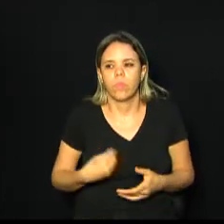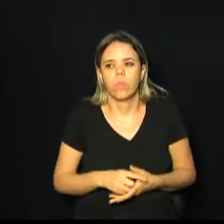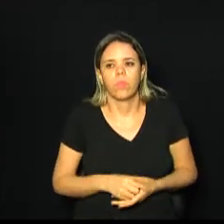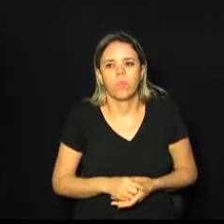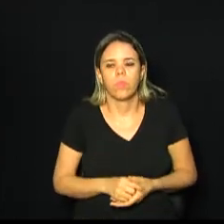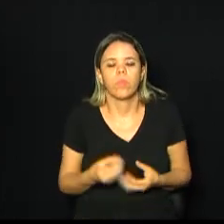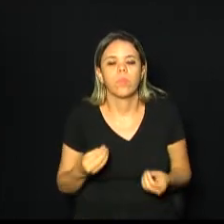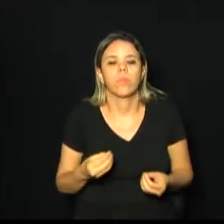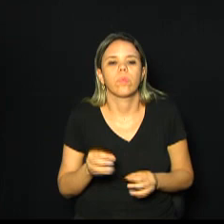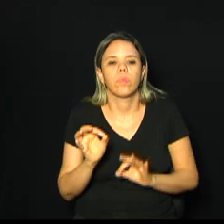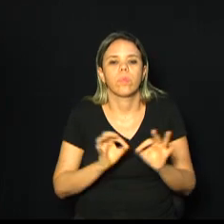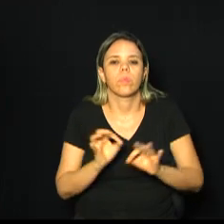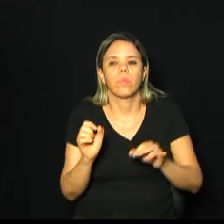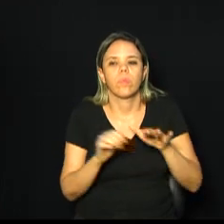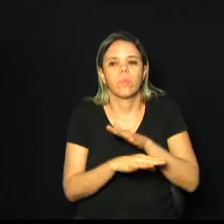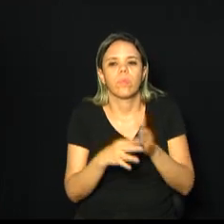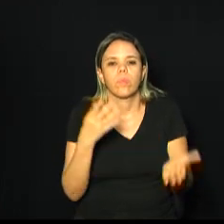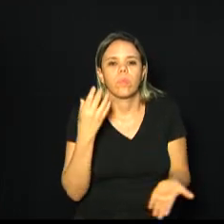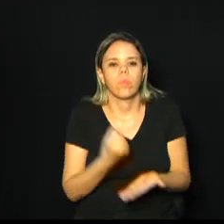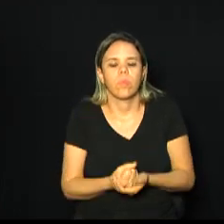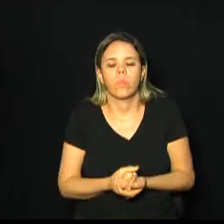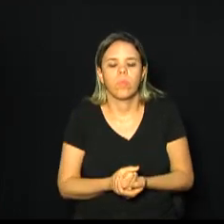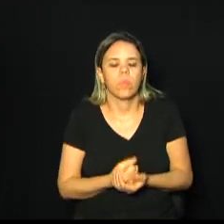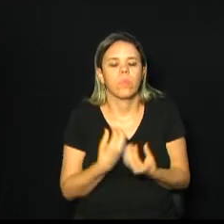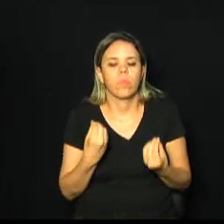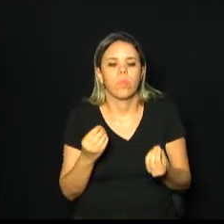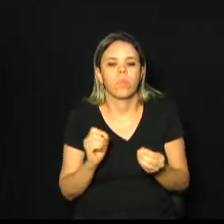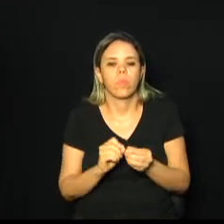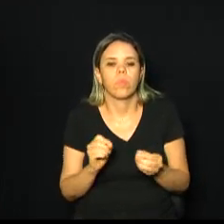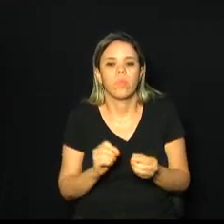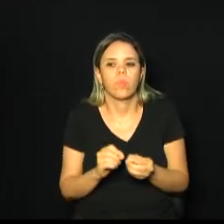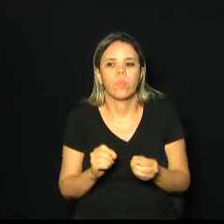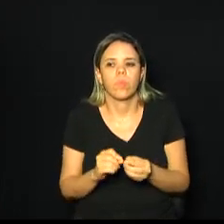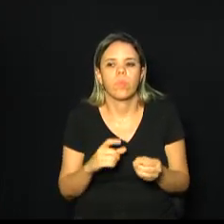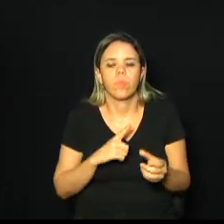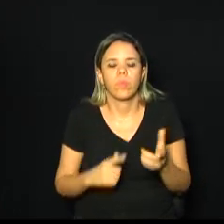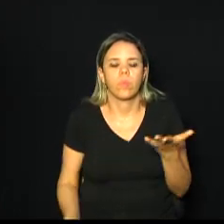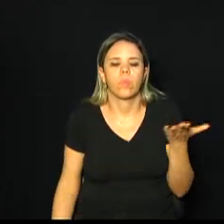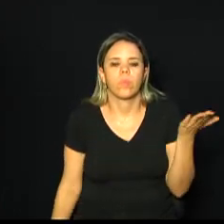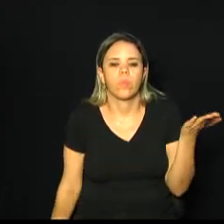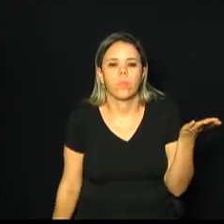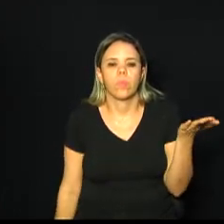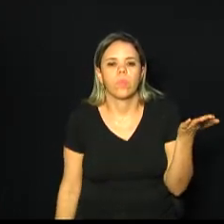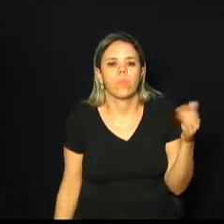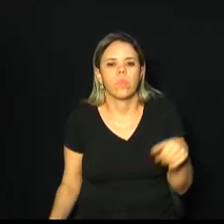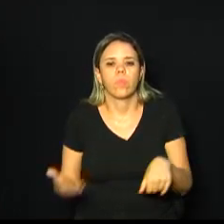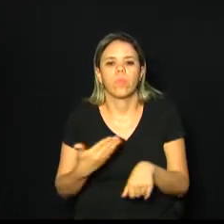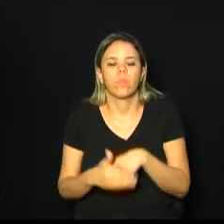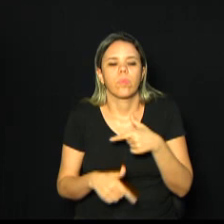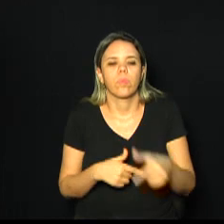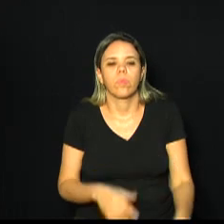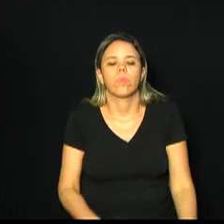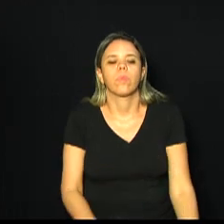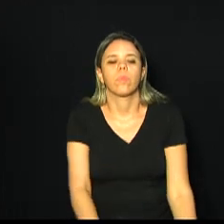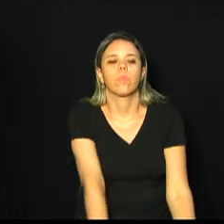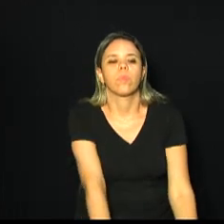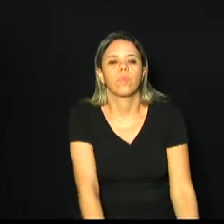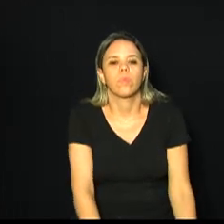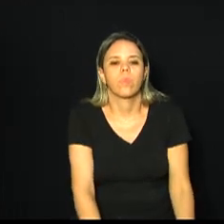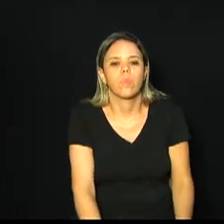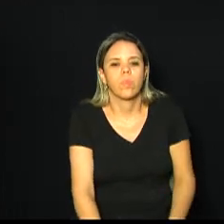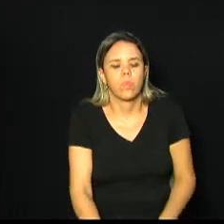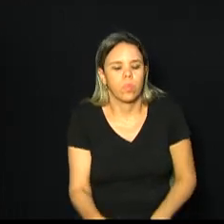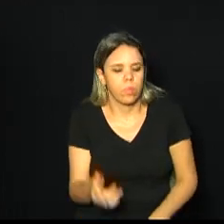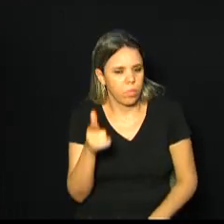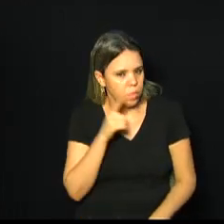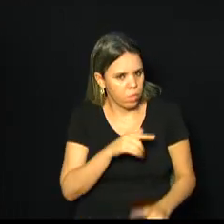como que eu vou armazenar isso, como que eu faço para ter uma prática operacional de forma que eu